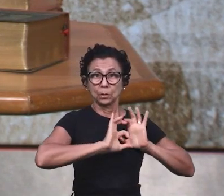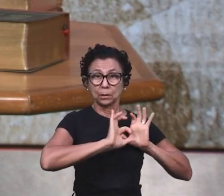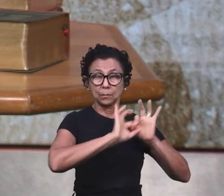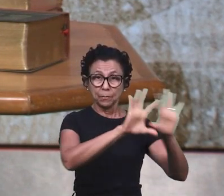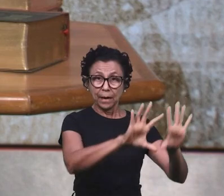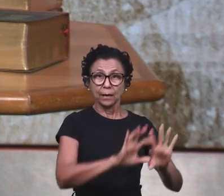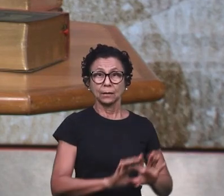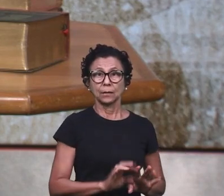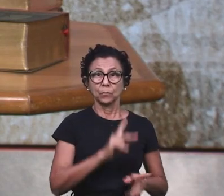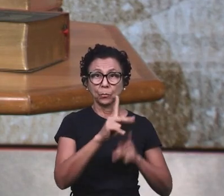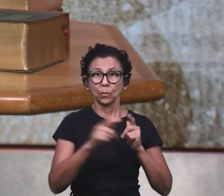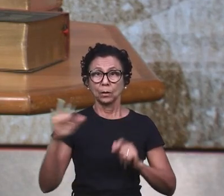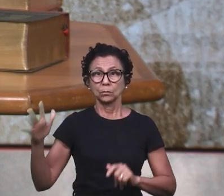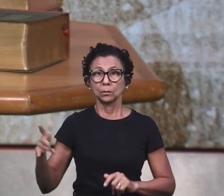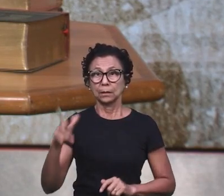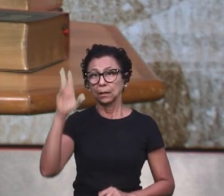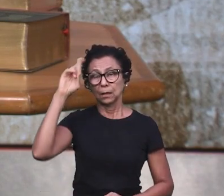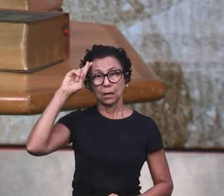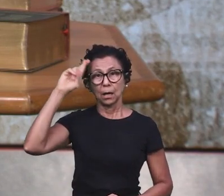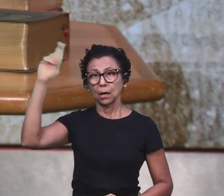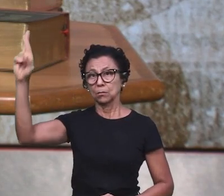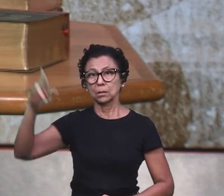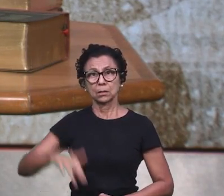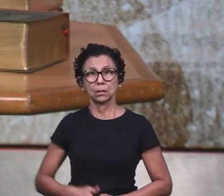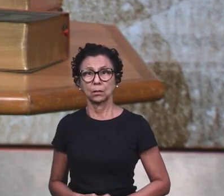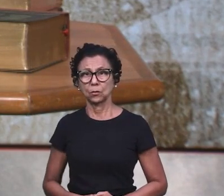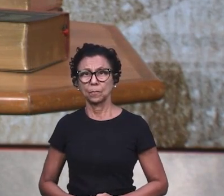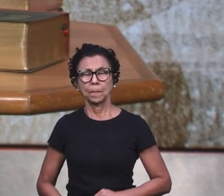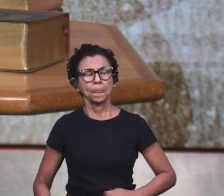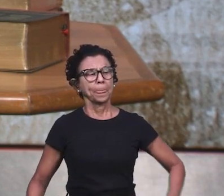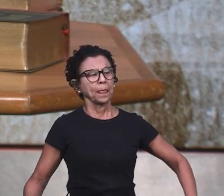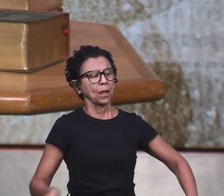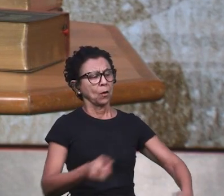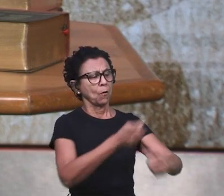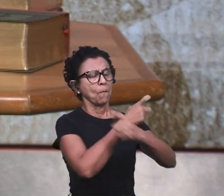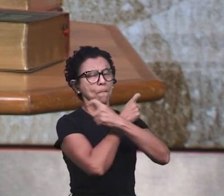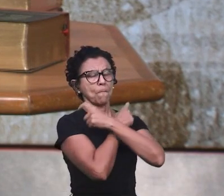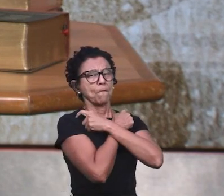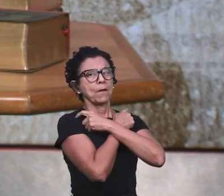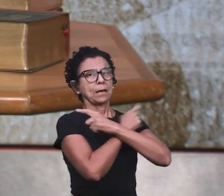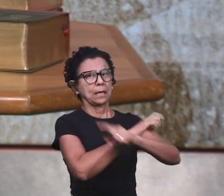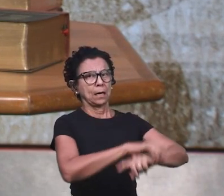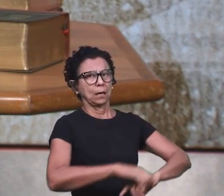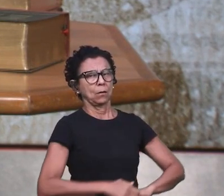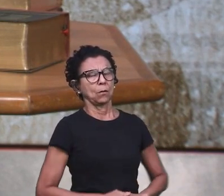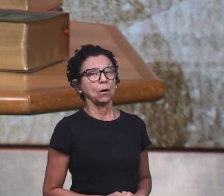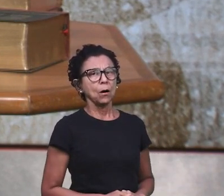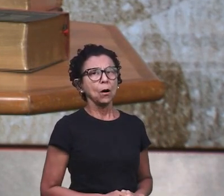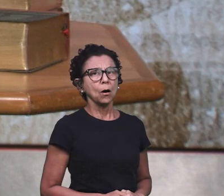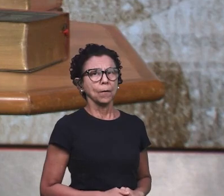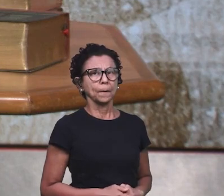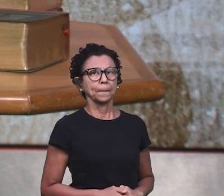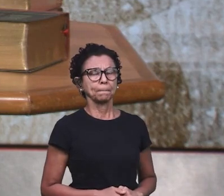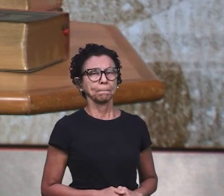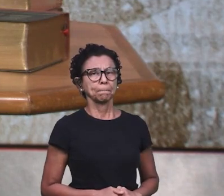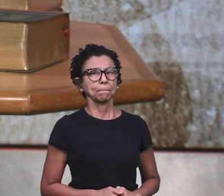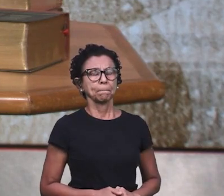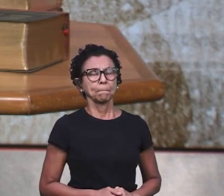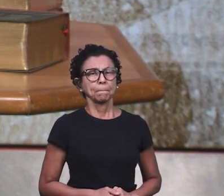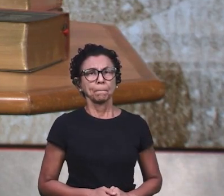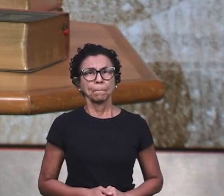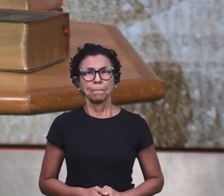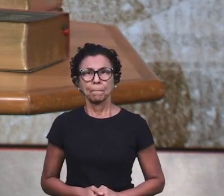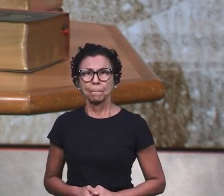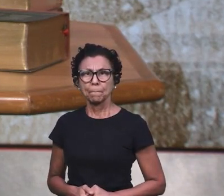Faraó: tu tenhas glórias sobre mim, quando orarei por ti